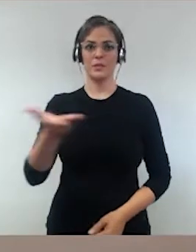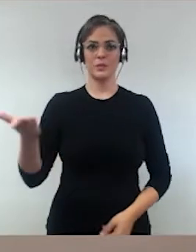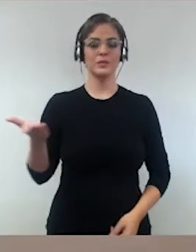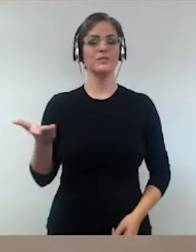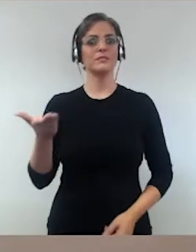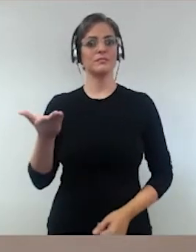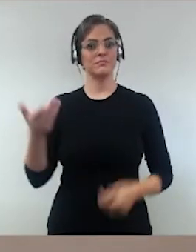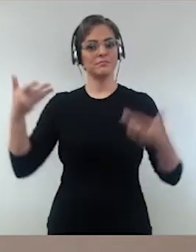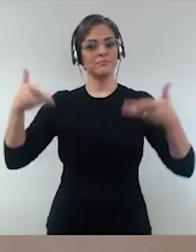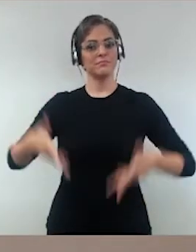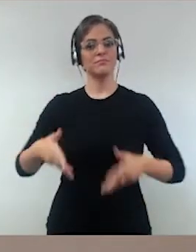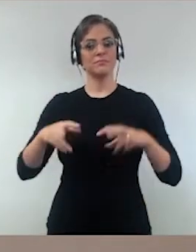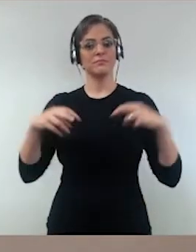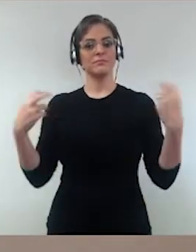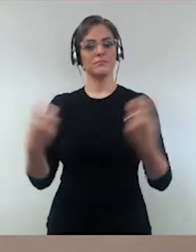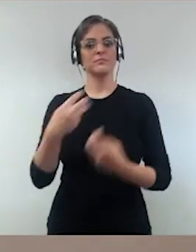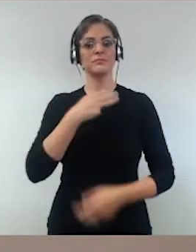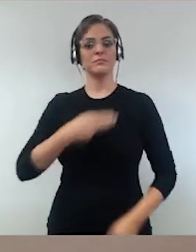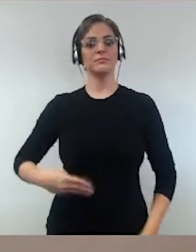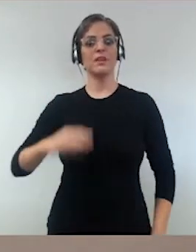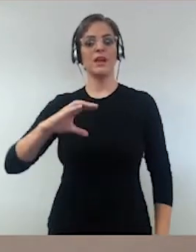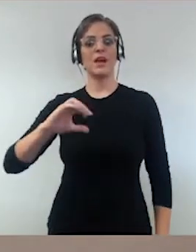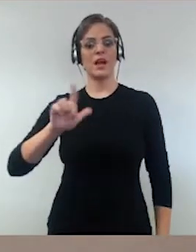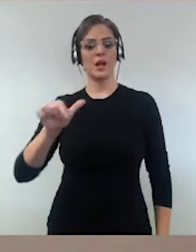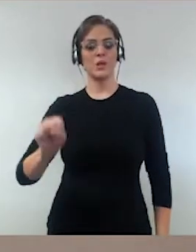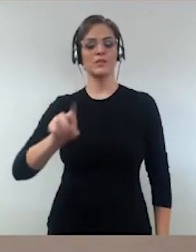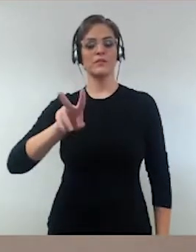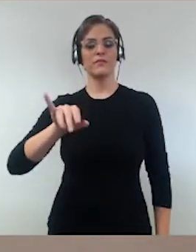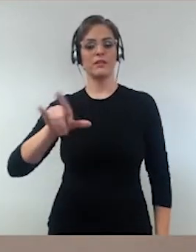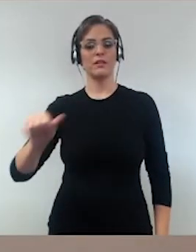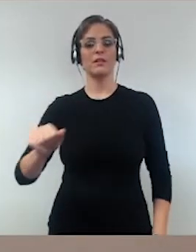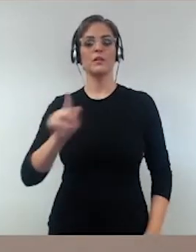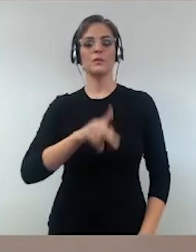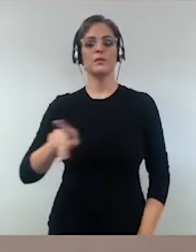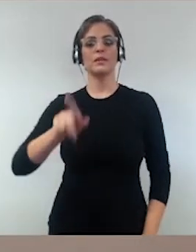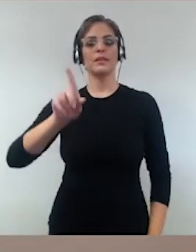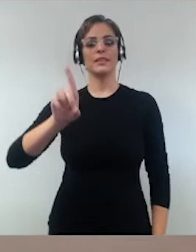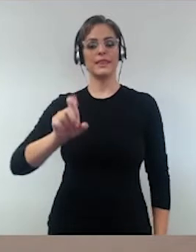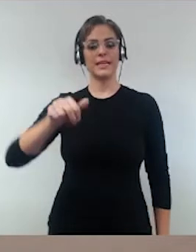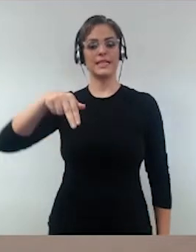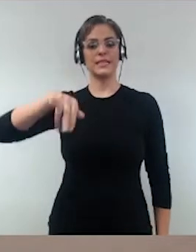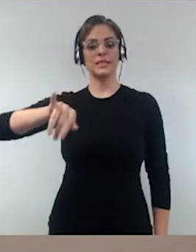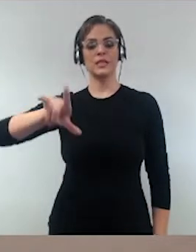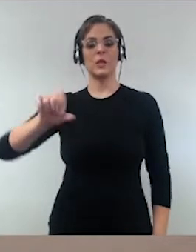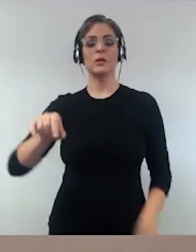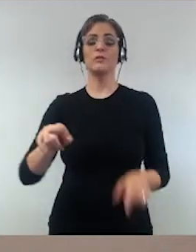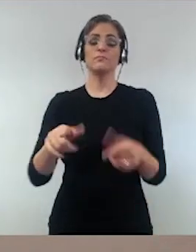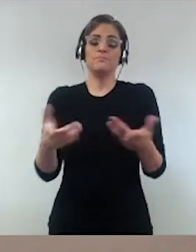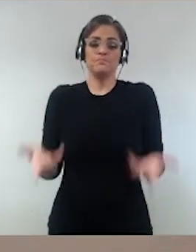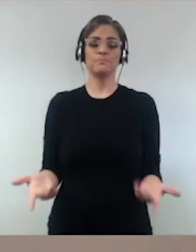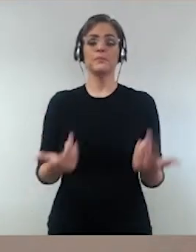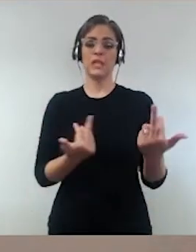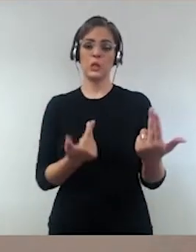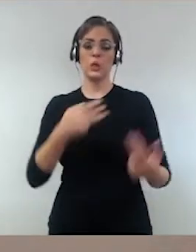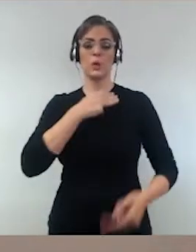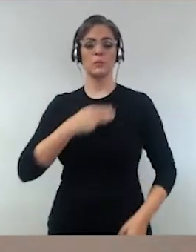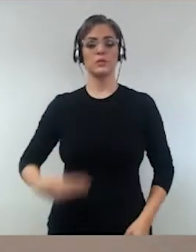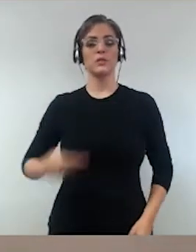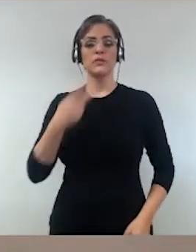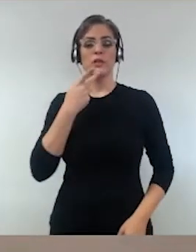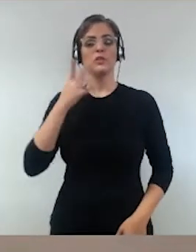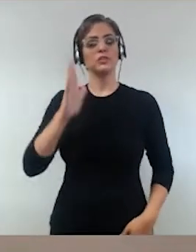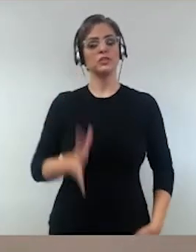do painel, o ministro Ricardo Vilas Boas Cueva, professor Danilo Doneda. Como o ministro falou, a gente já esteve juntos em